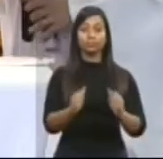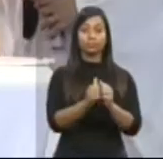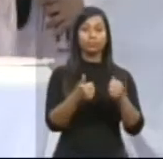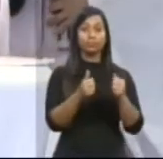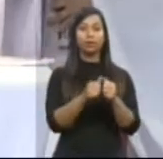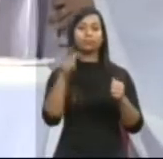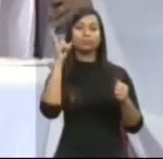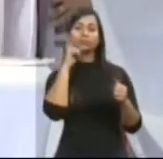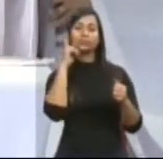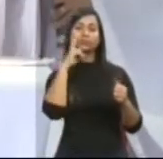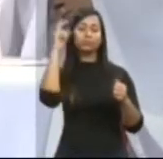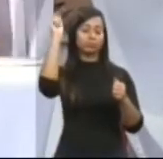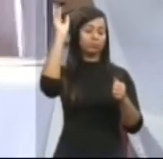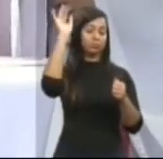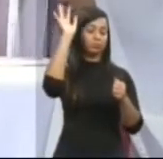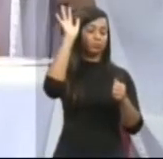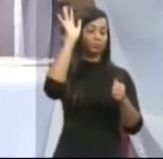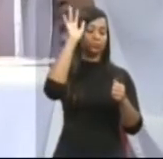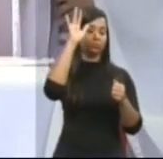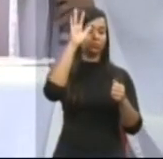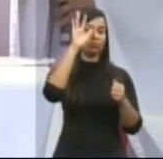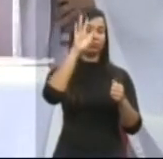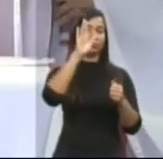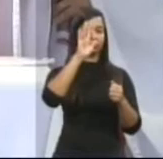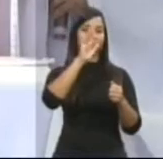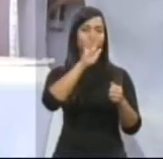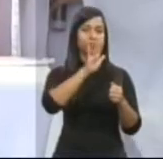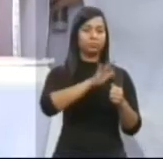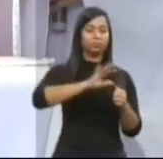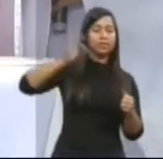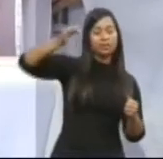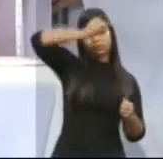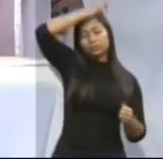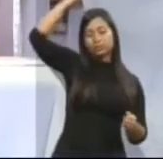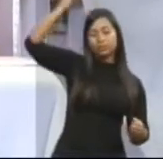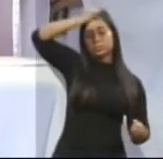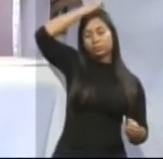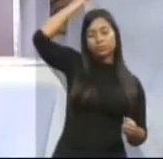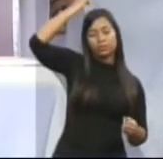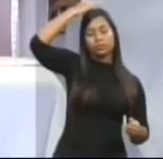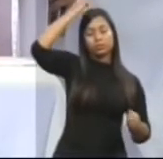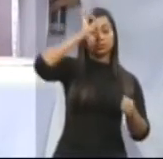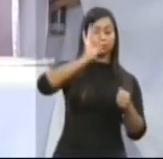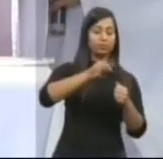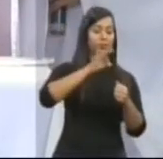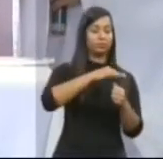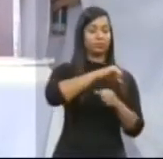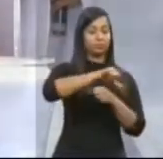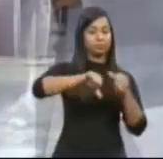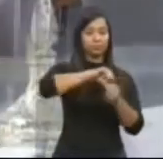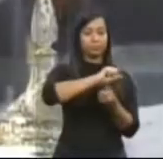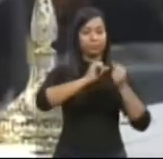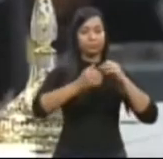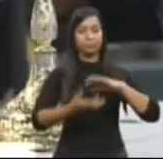santidade. Santificai, pois, estas oferendas, derramando sobre elas o vosso